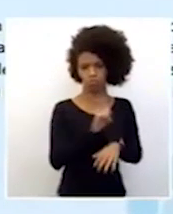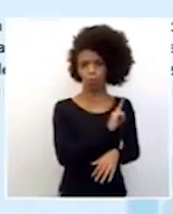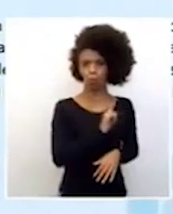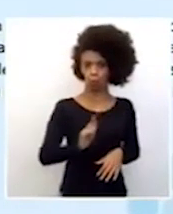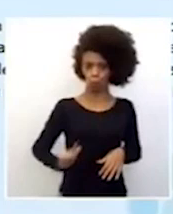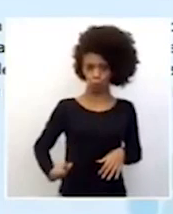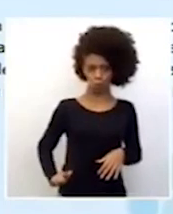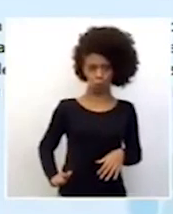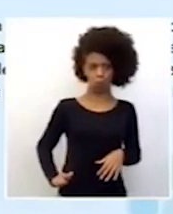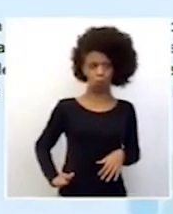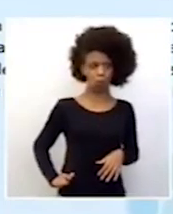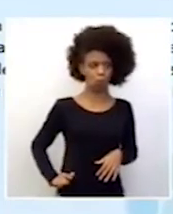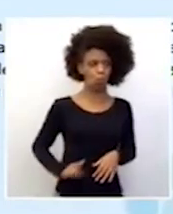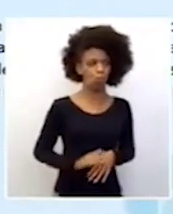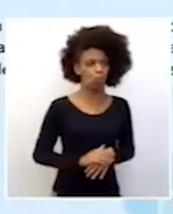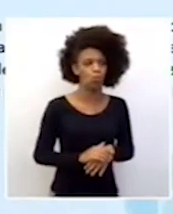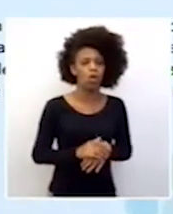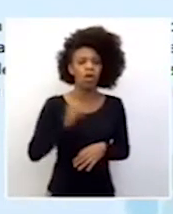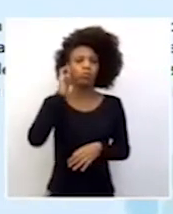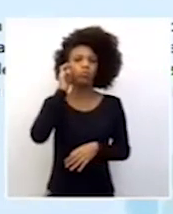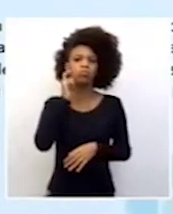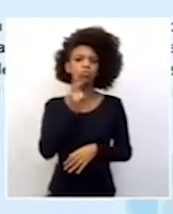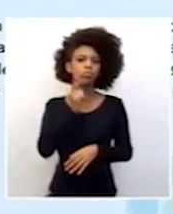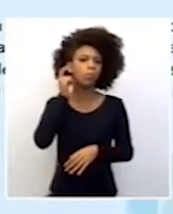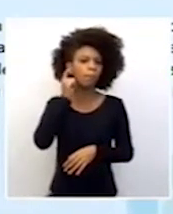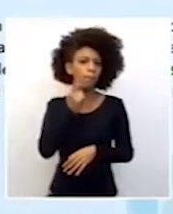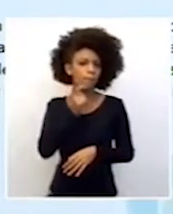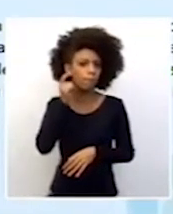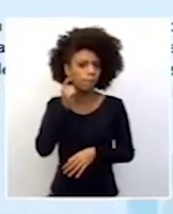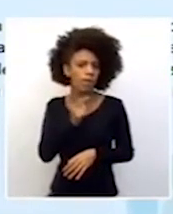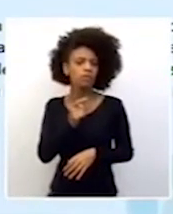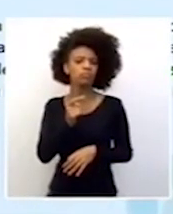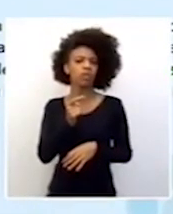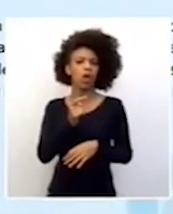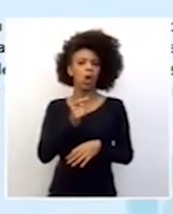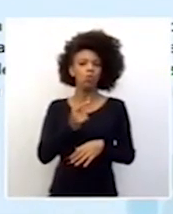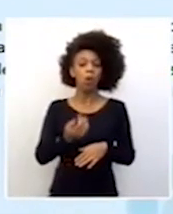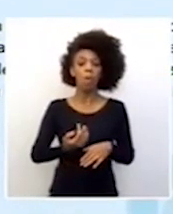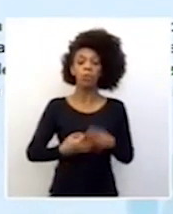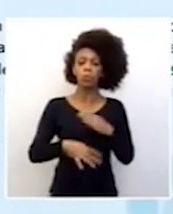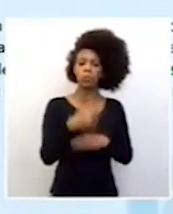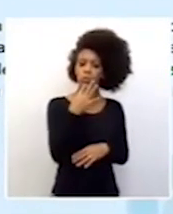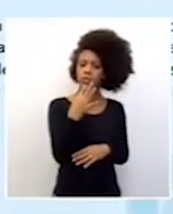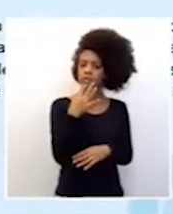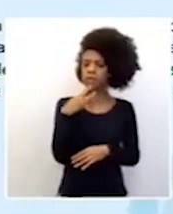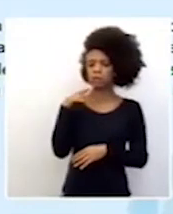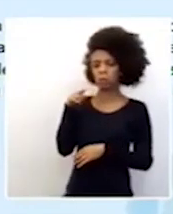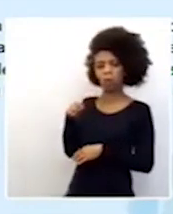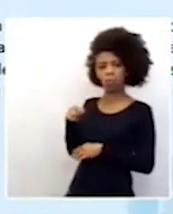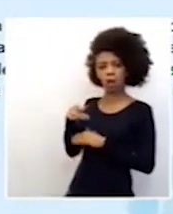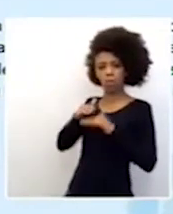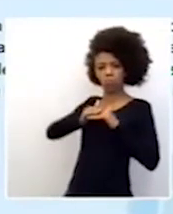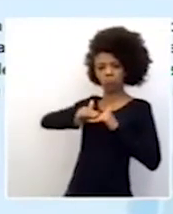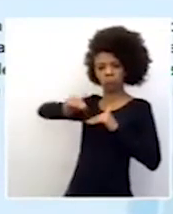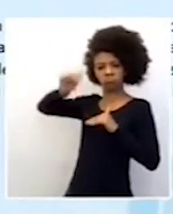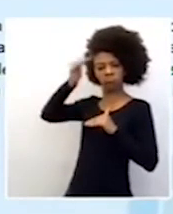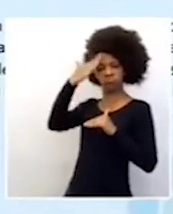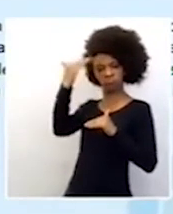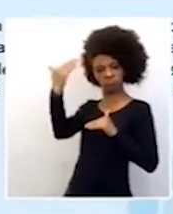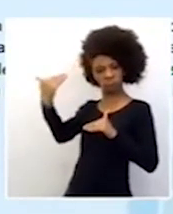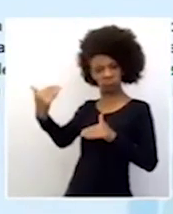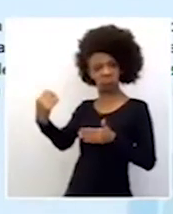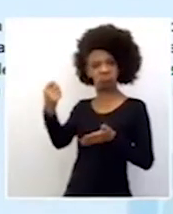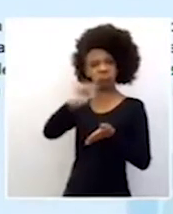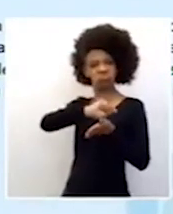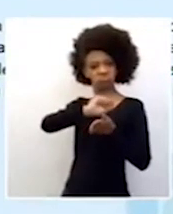Gente, até quando ele estava vivo, Portugal já o reconhecia como sendo um grande escritor. E